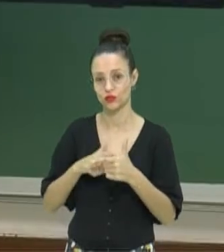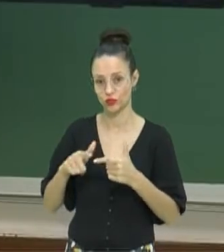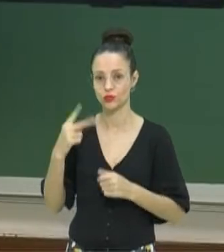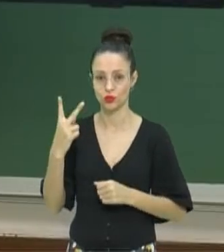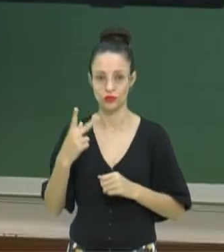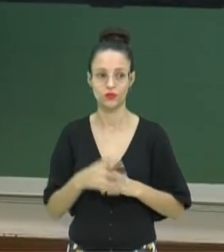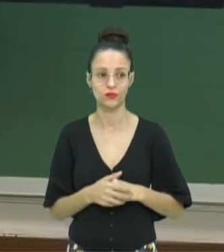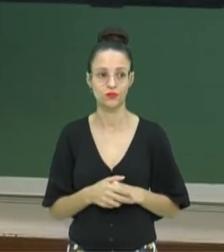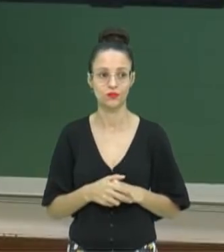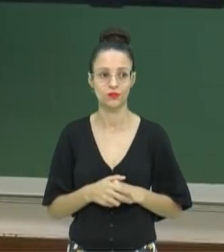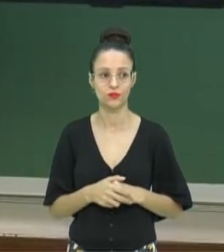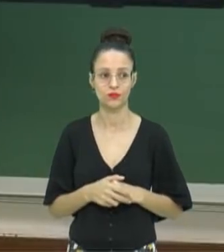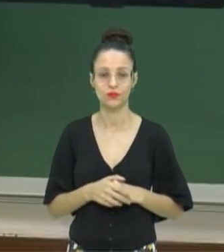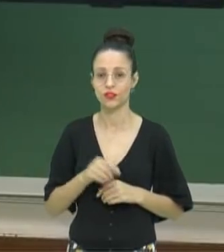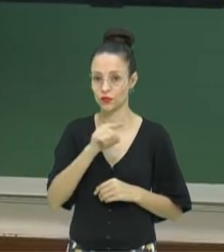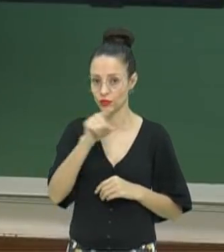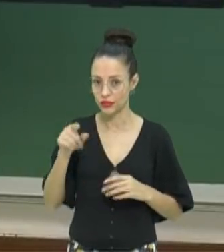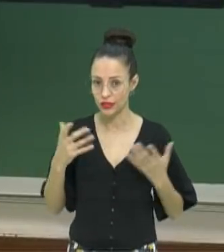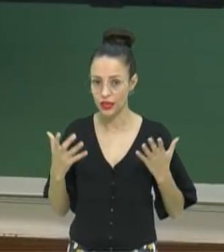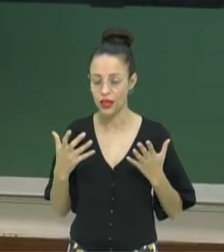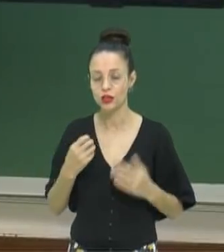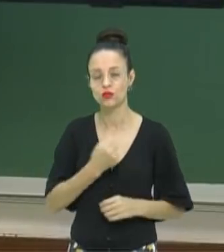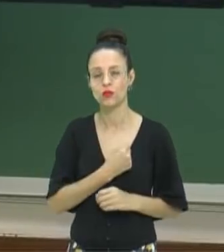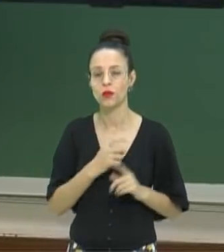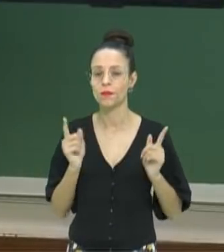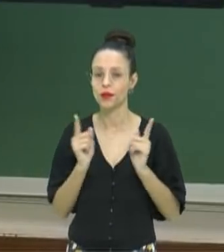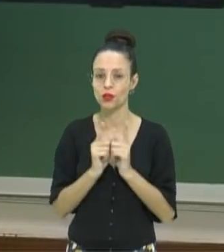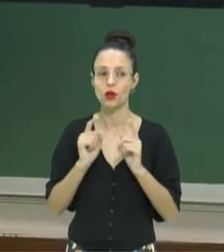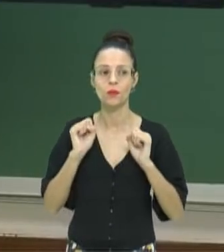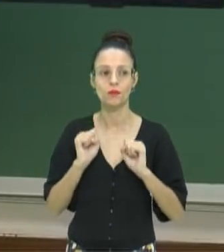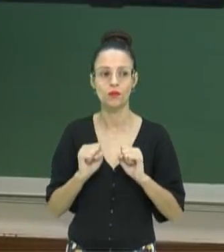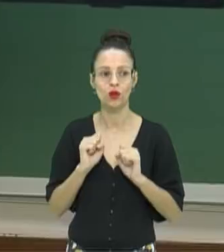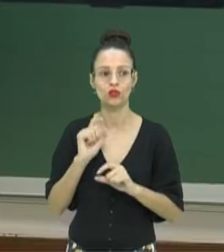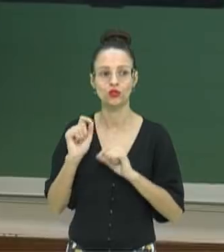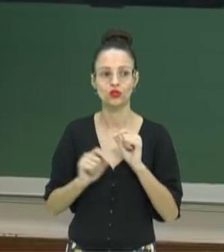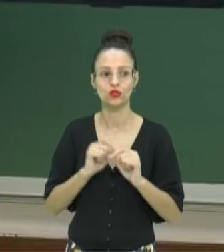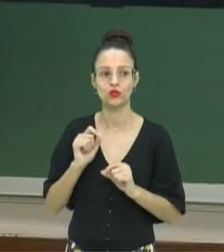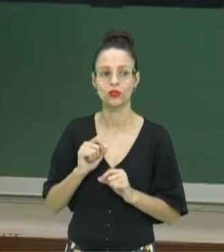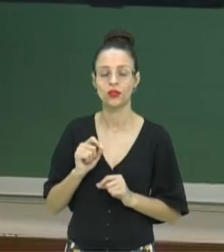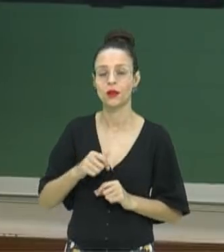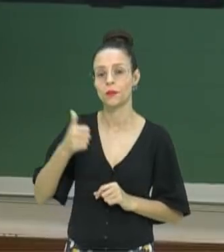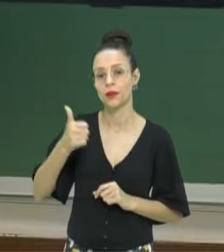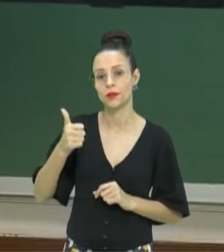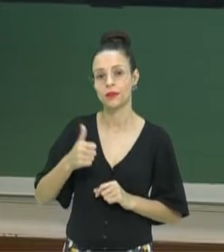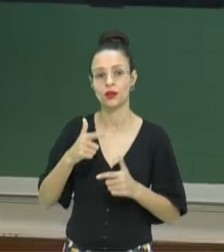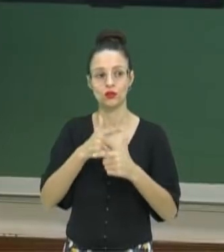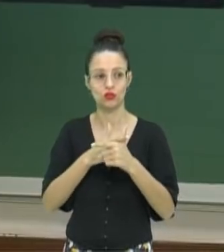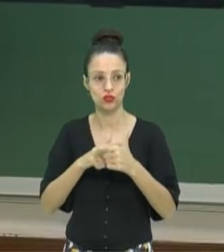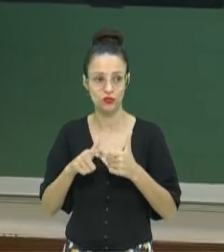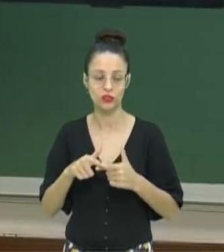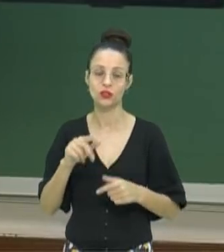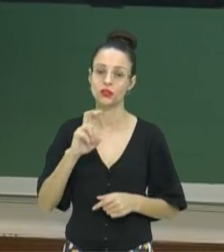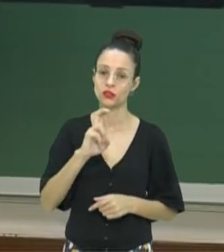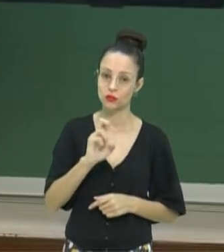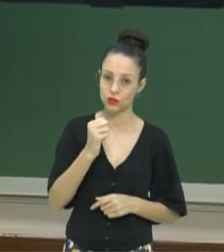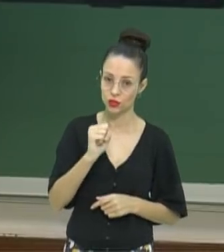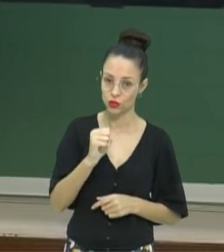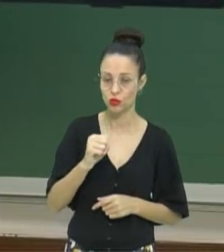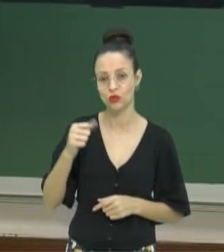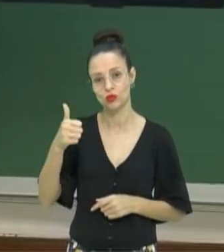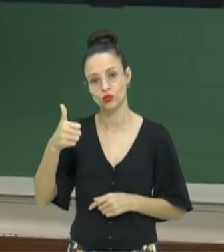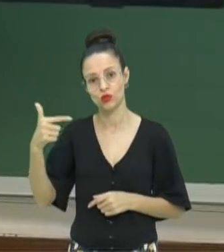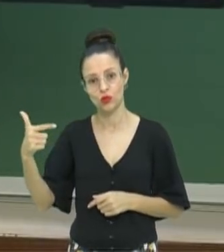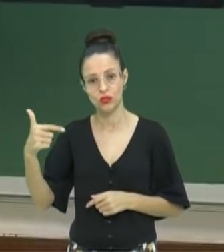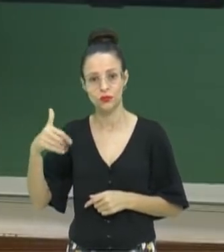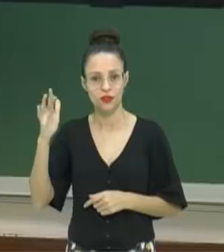2. Se você quiser trabalhar com números um pouco menores, você pode efetuar a divisão primeiro, ó. Tanto o 58 como o 12, né? O 12